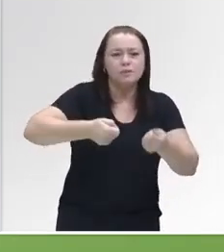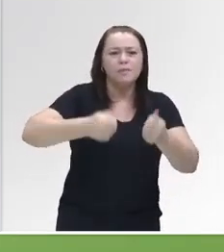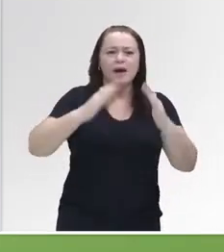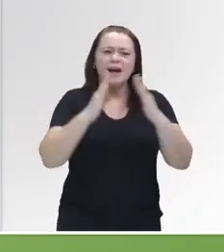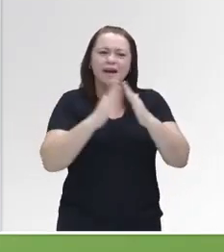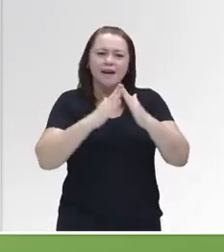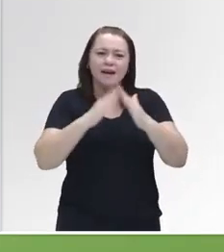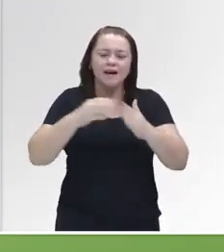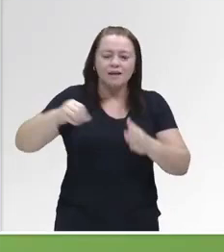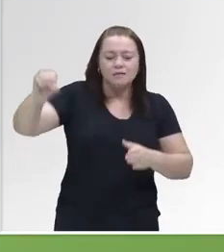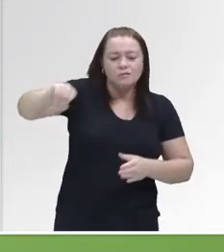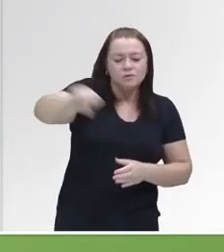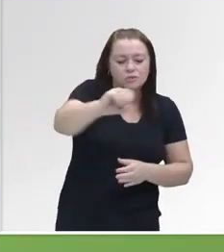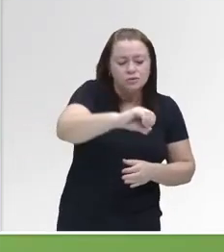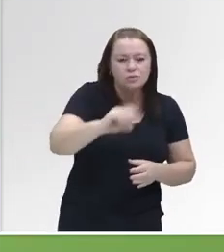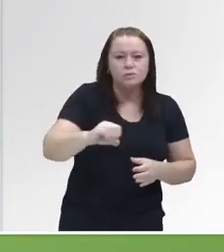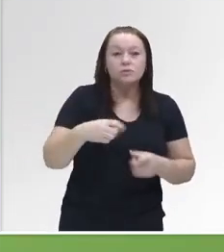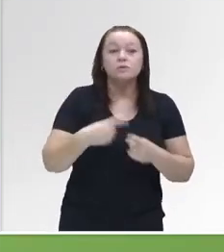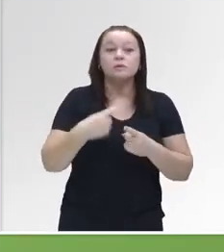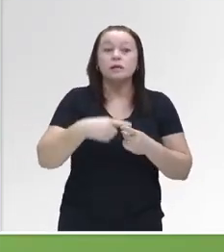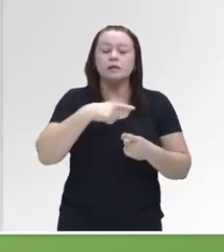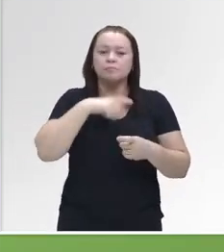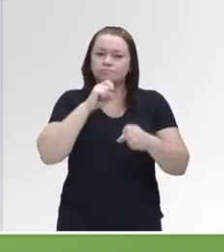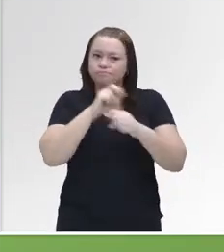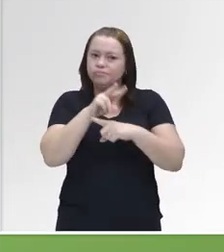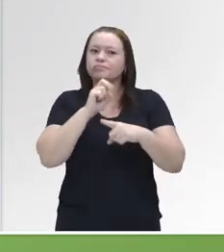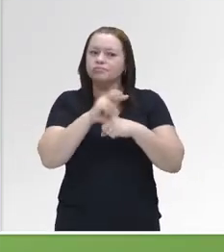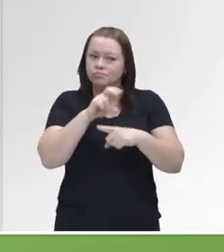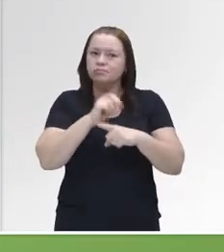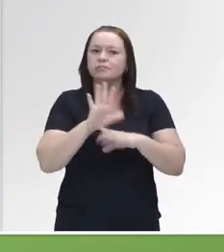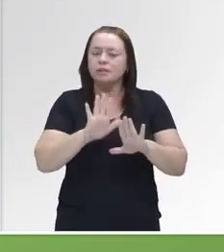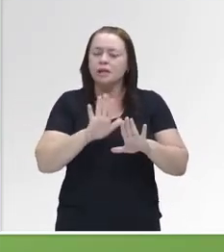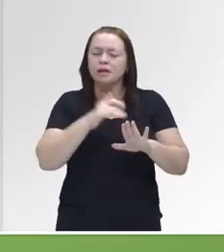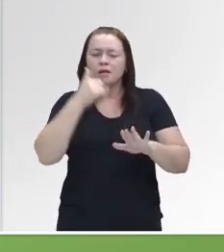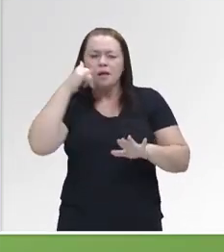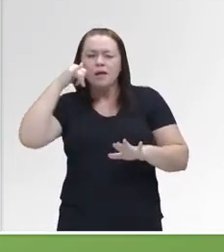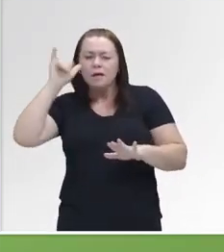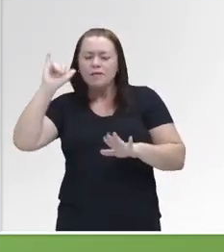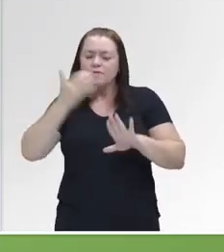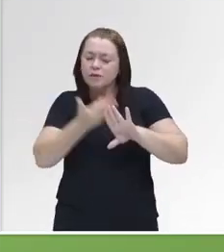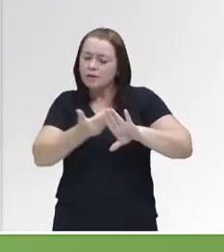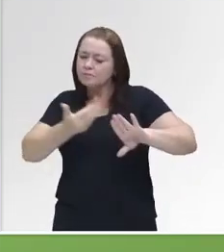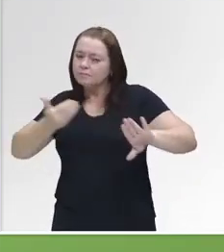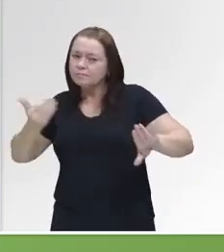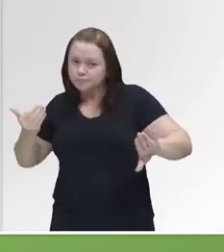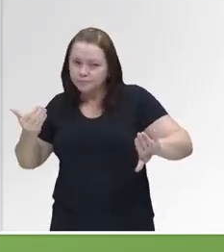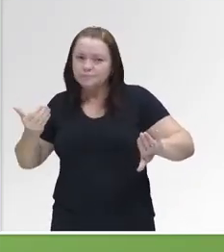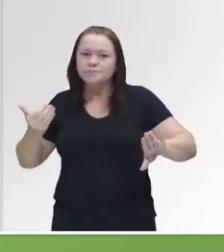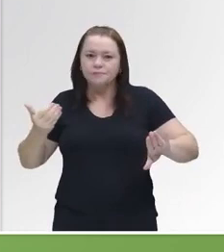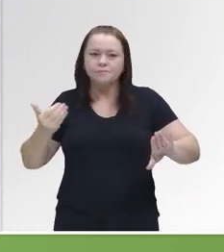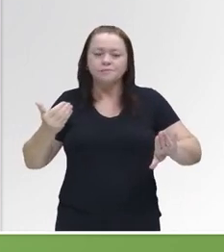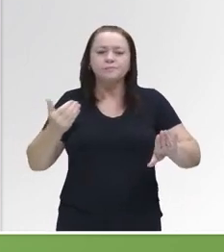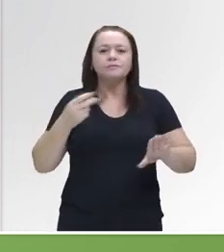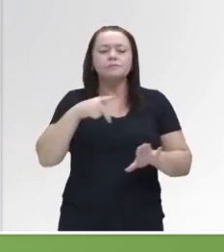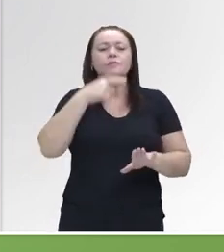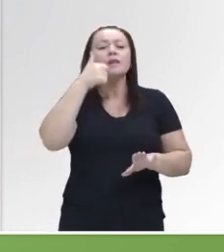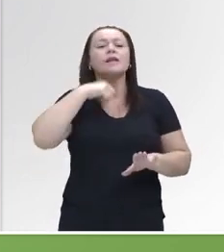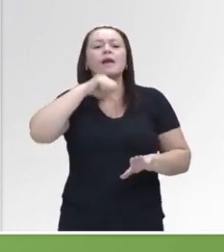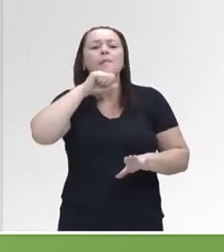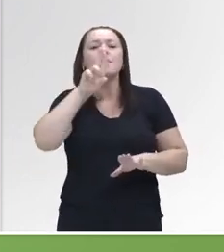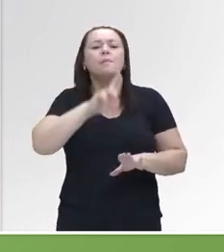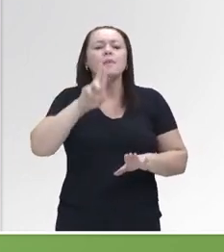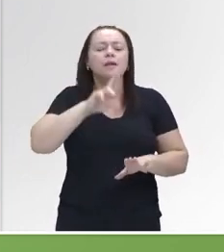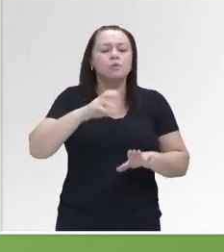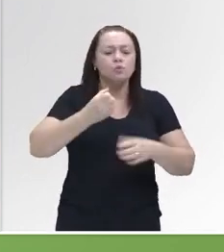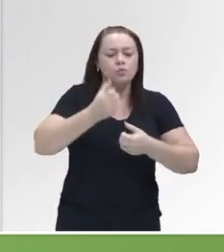tá bom? São muito tóxicos. Não pode estar mexendo em produtos de limpeza. Utilizados em casa, dentro de